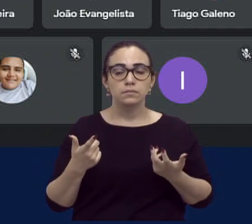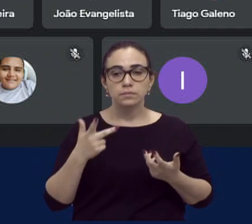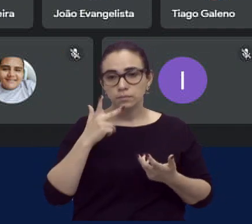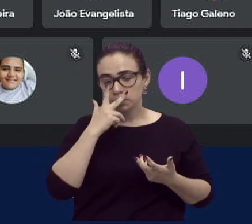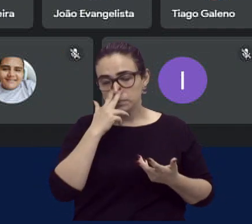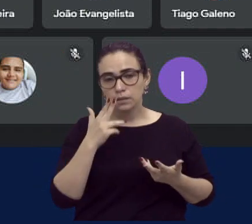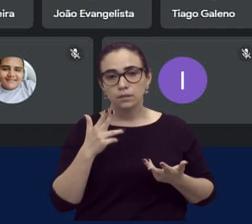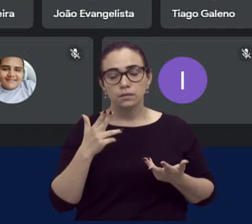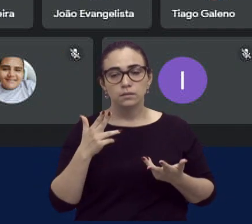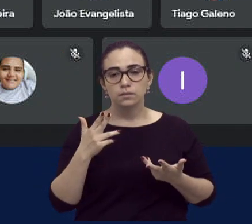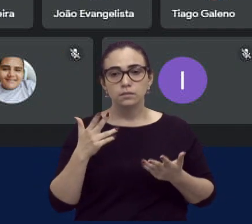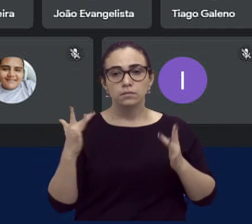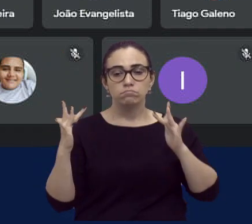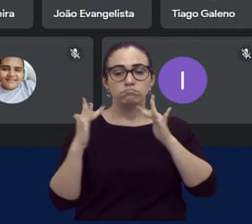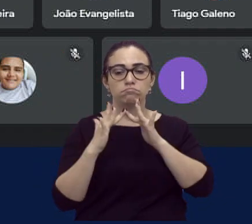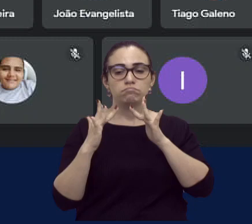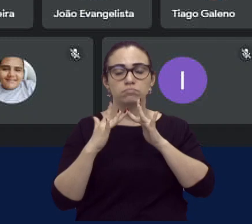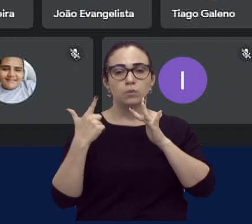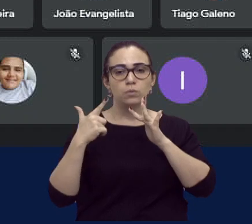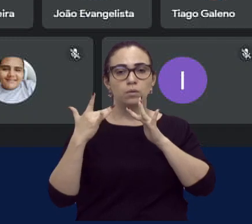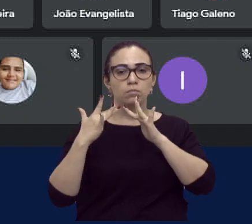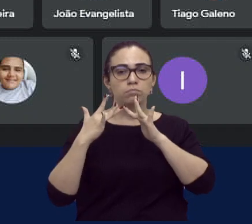as possibilidades de aproximação.